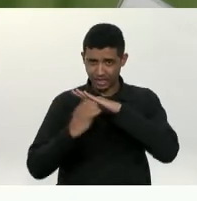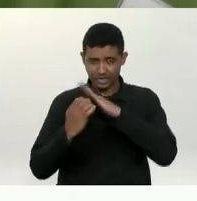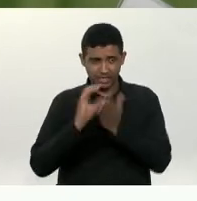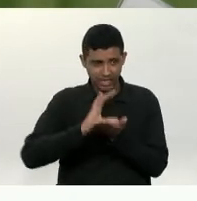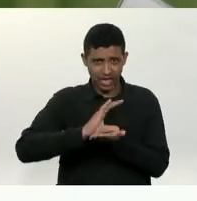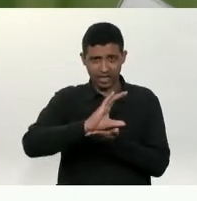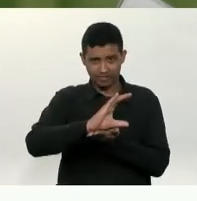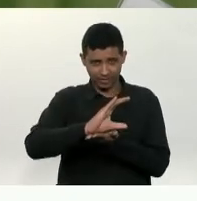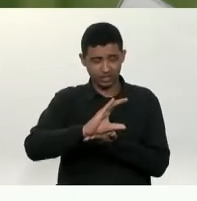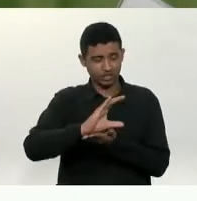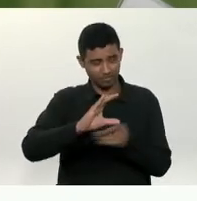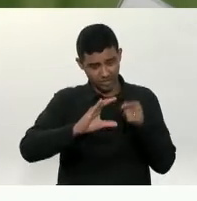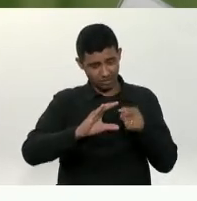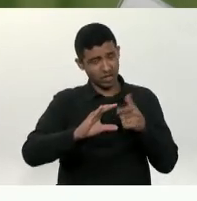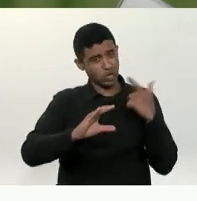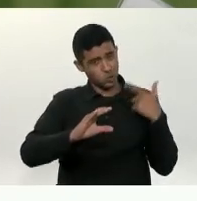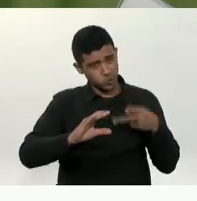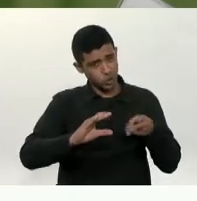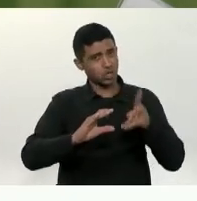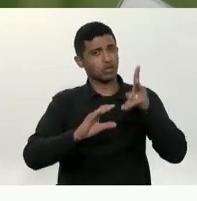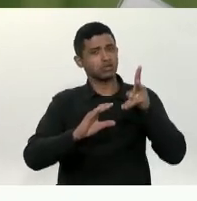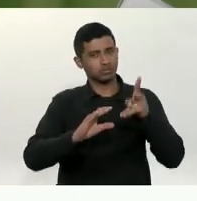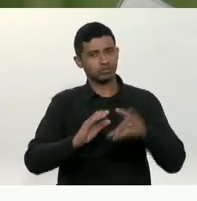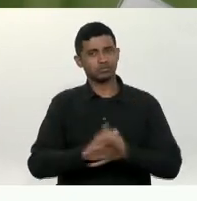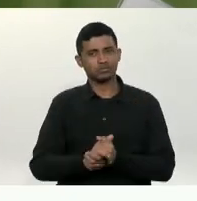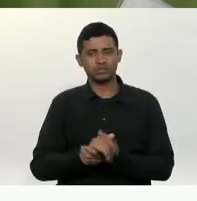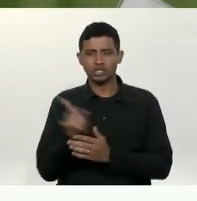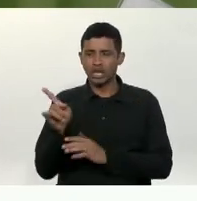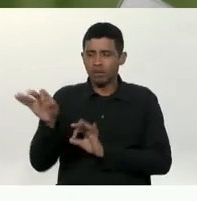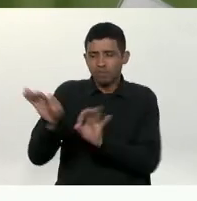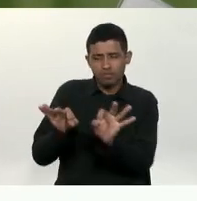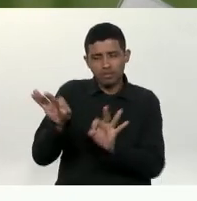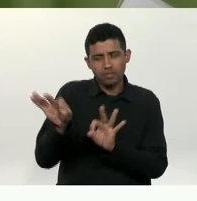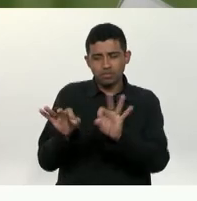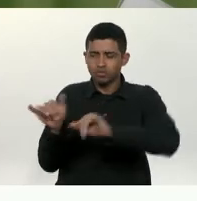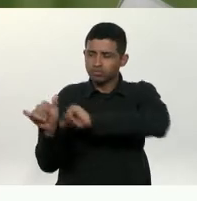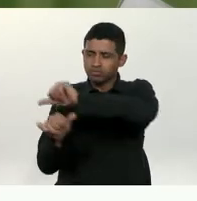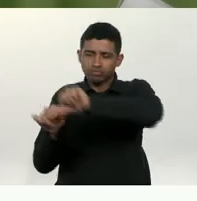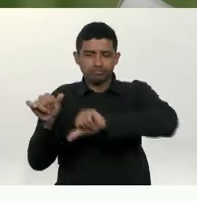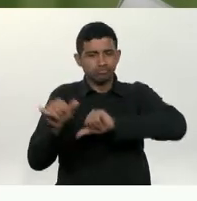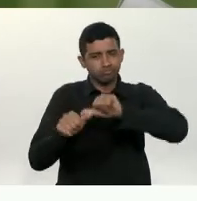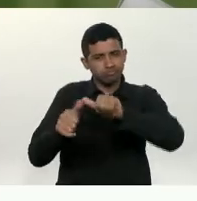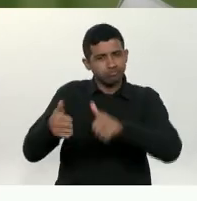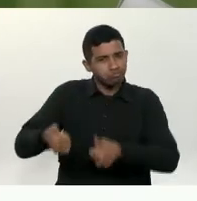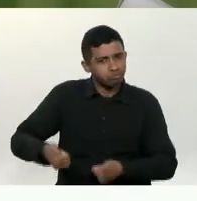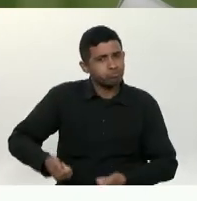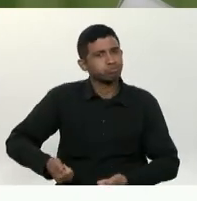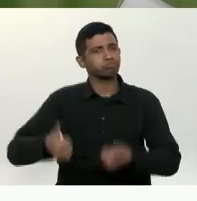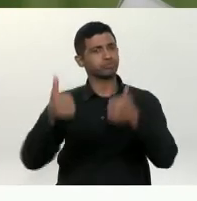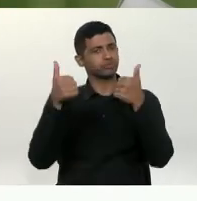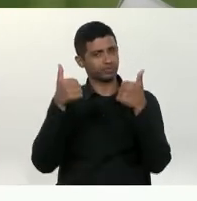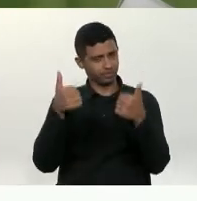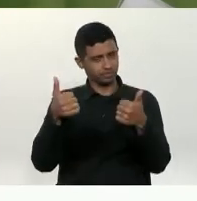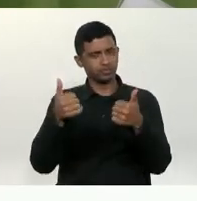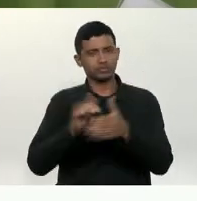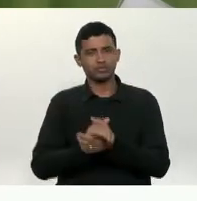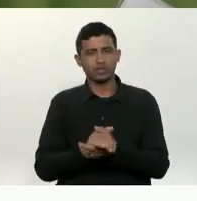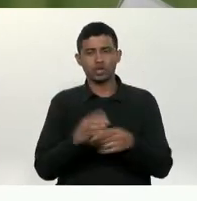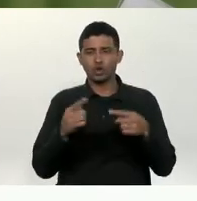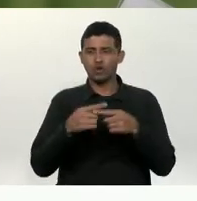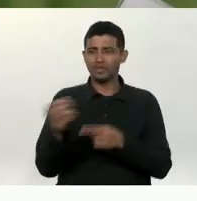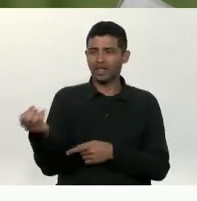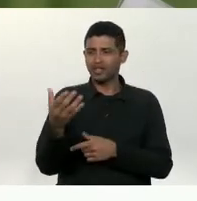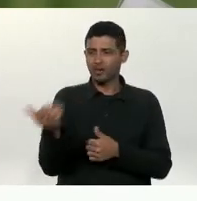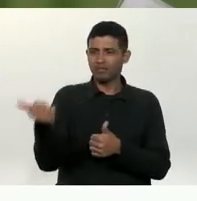investimento passar a acontecer e ela se reorganizar e se reinventar através da nova